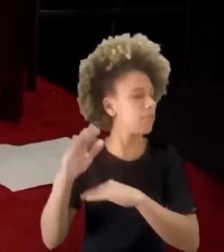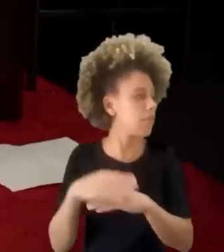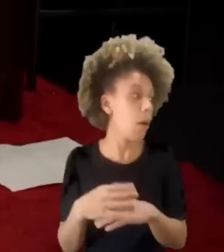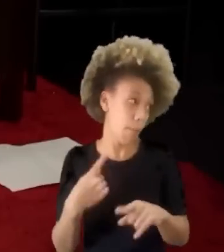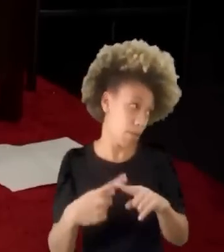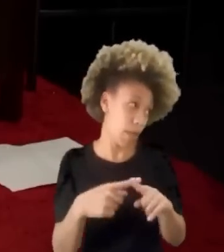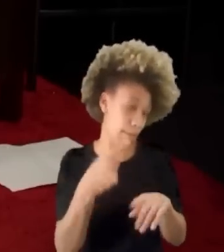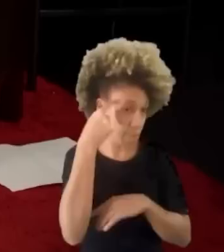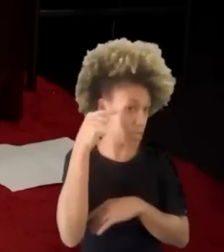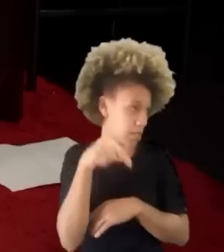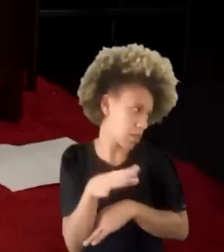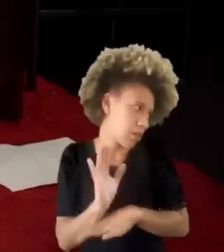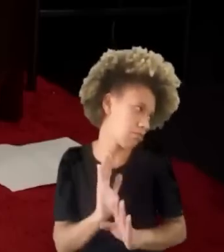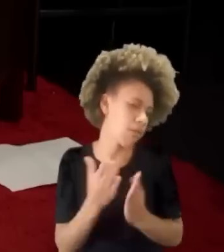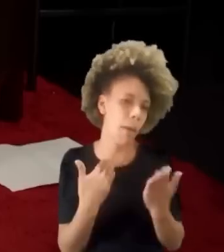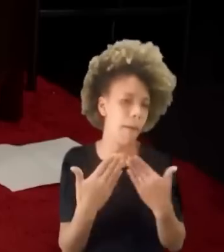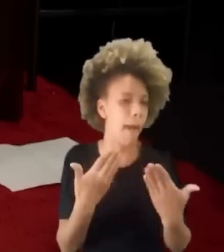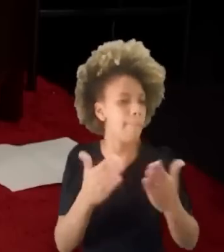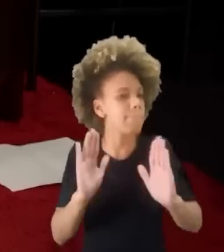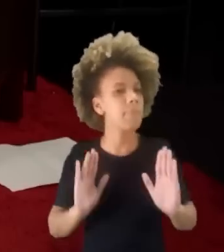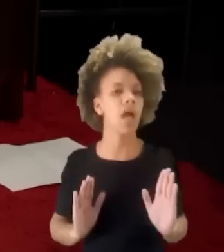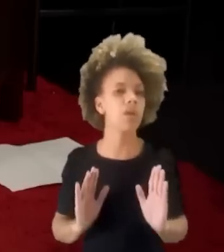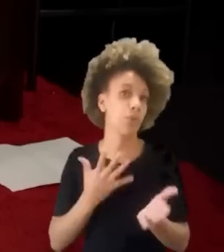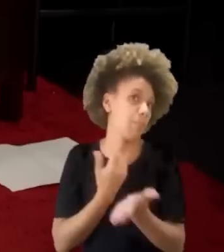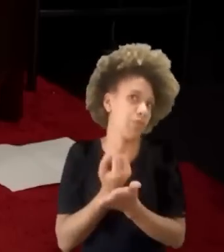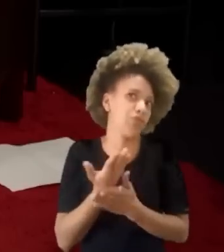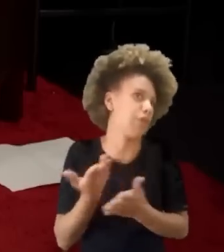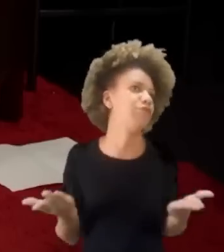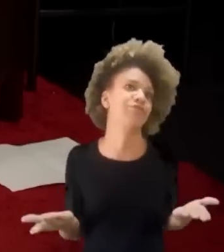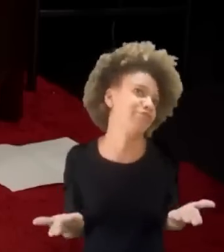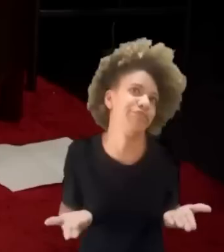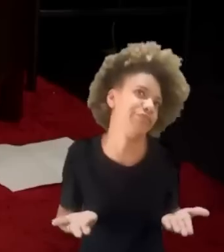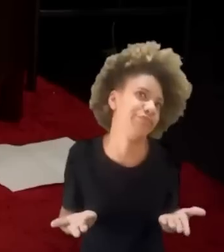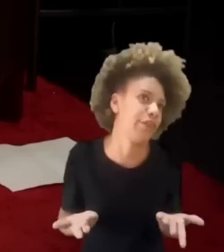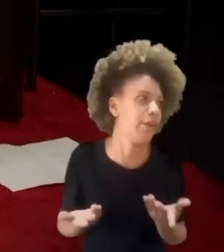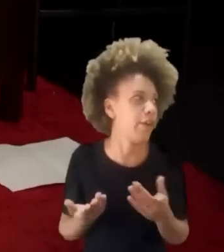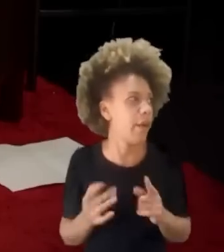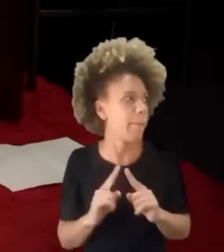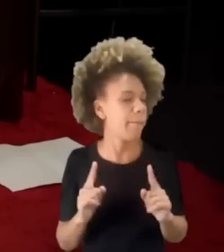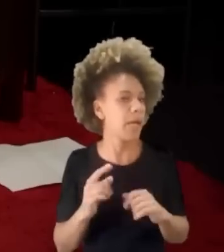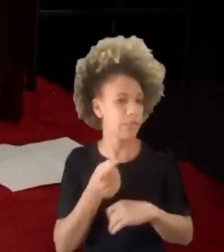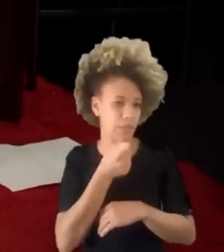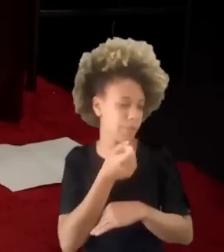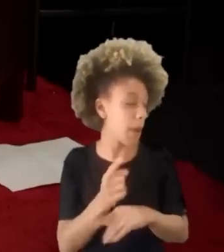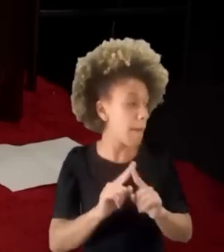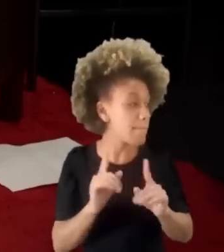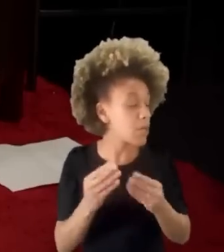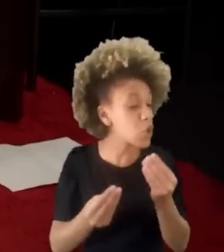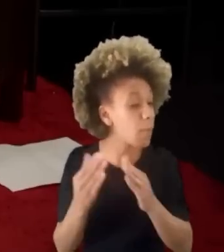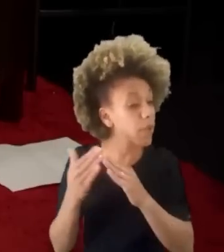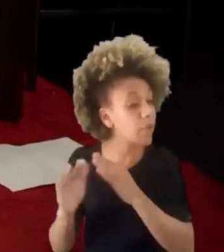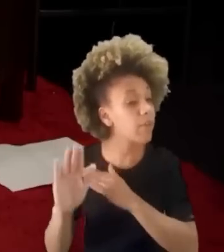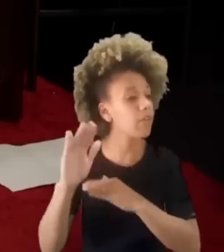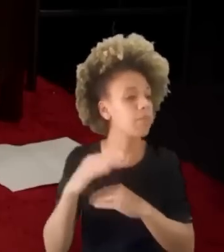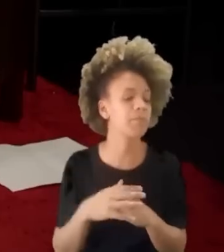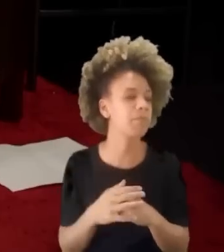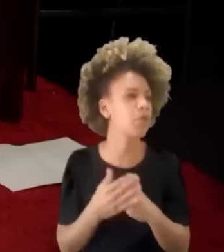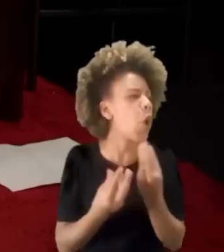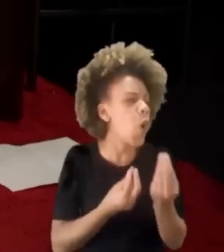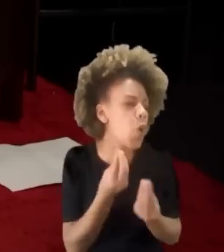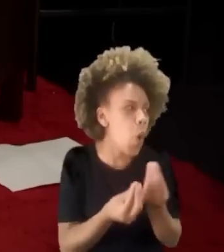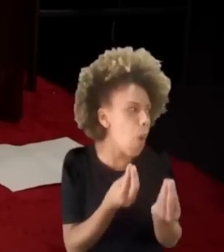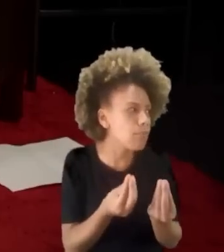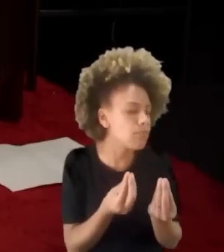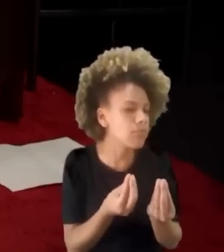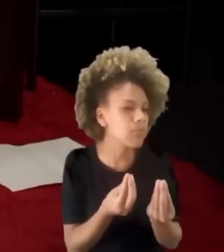Porque pensa bem aqui a gente tá a gente foi aberto obviamente tá no podcast né só que falta aqui ele falou nunca ouvi Mas como é que é na periferia como é